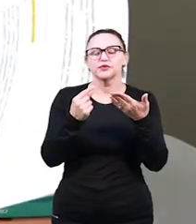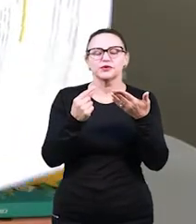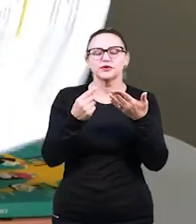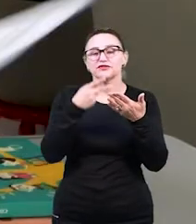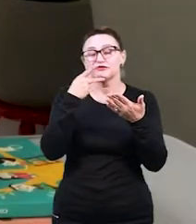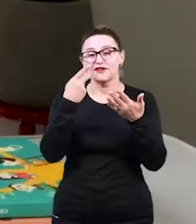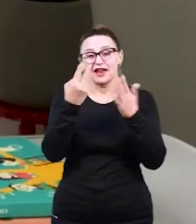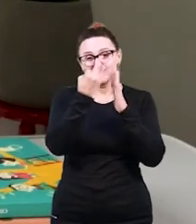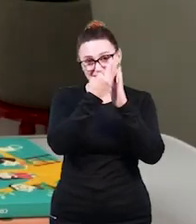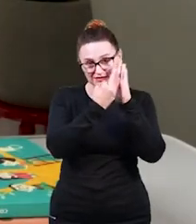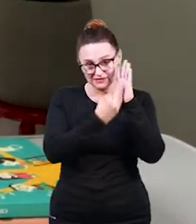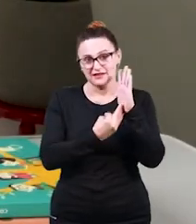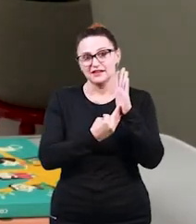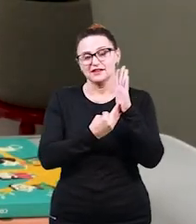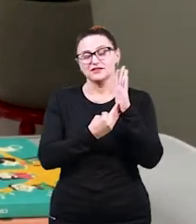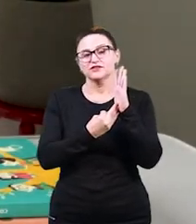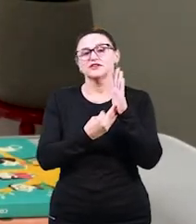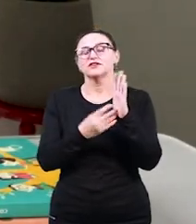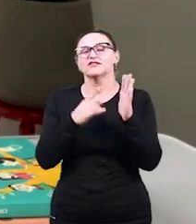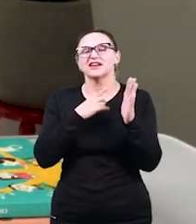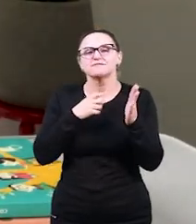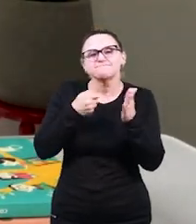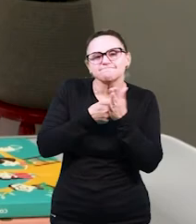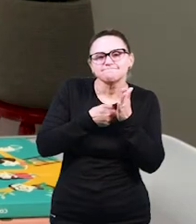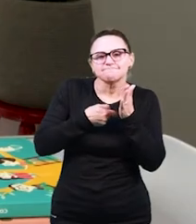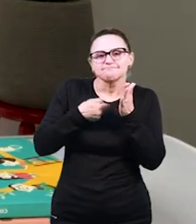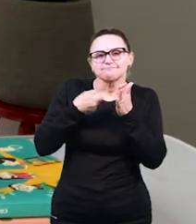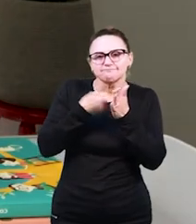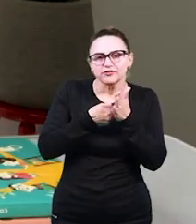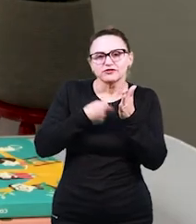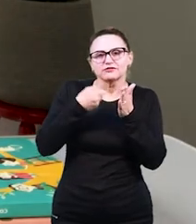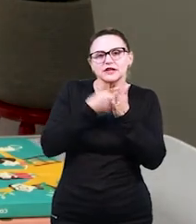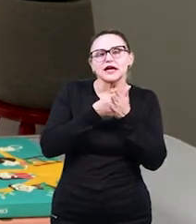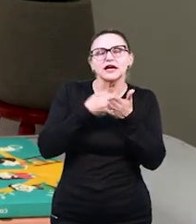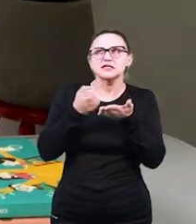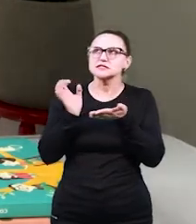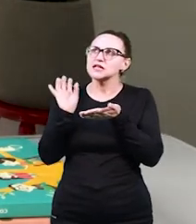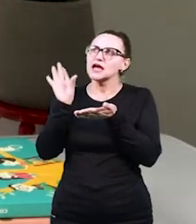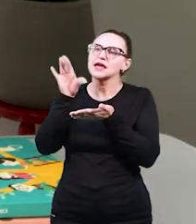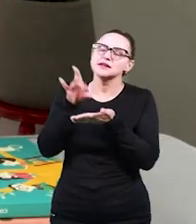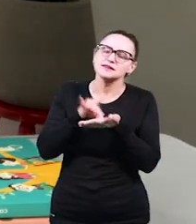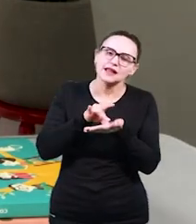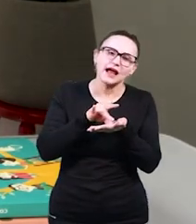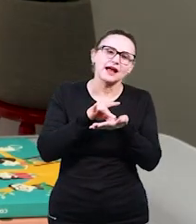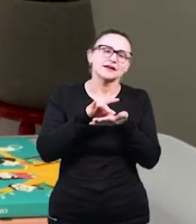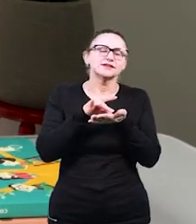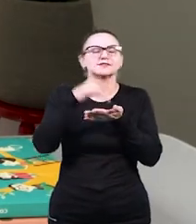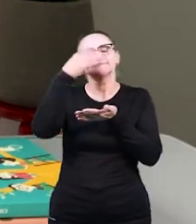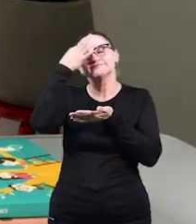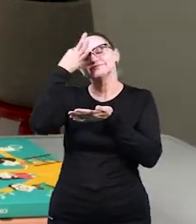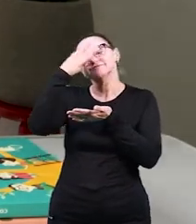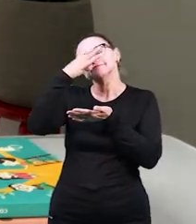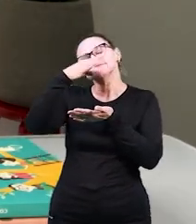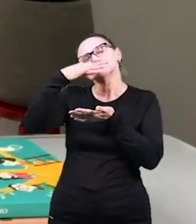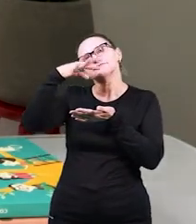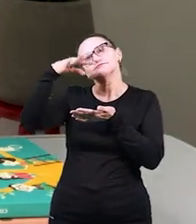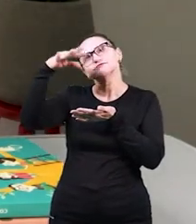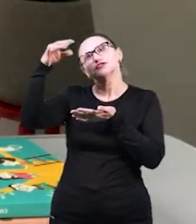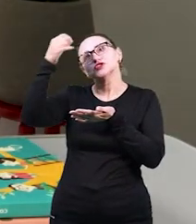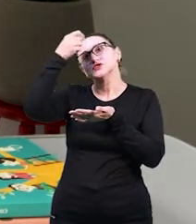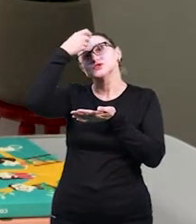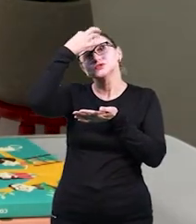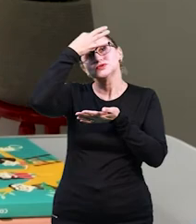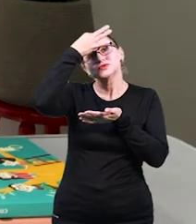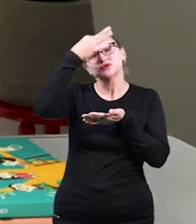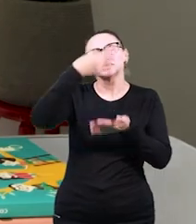ter as fronteiras entre aquilo que é realidade, ficção, fantasia, o que é